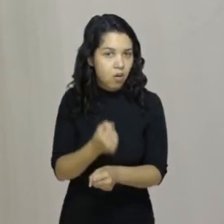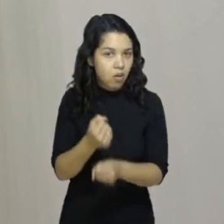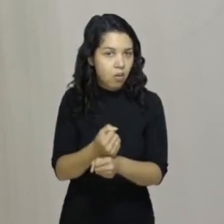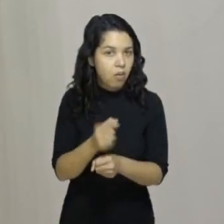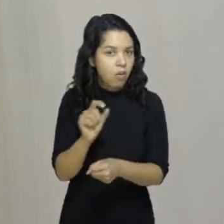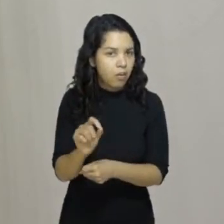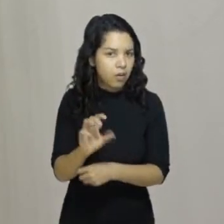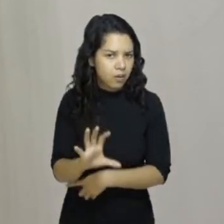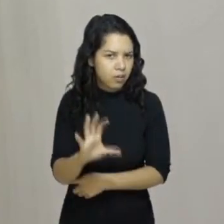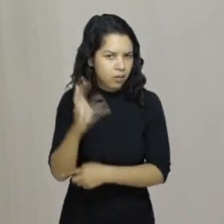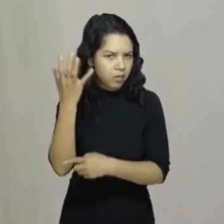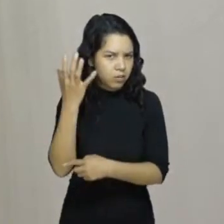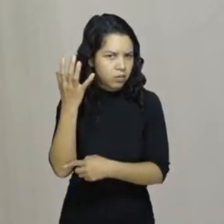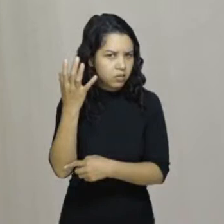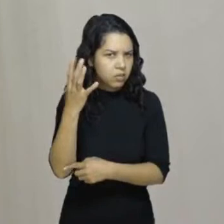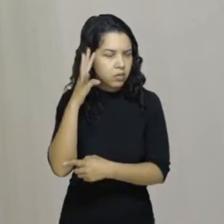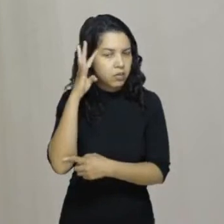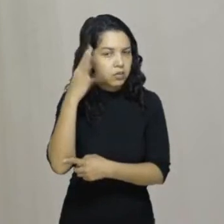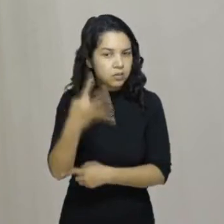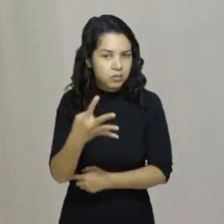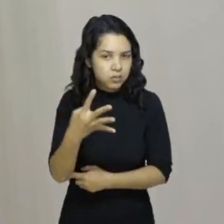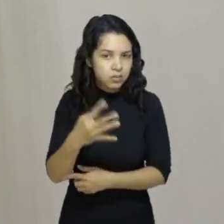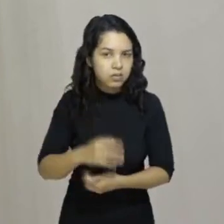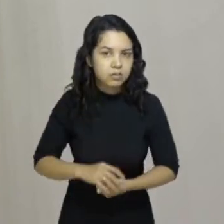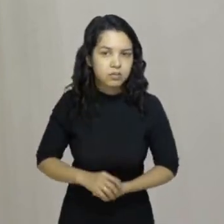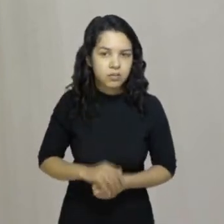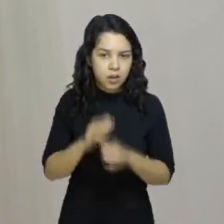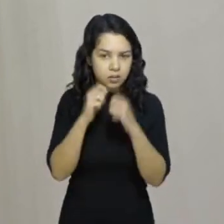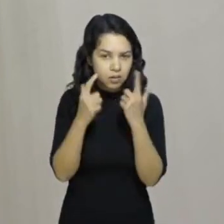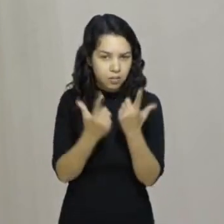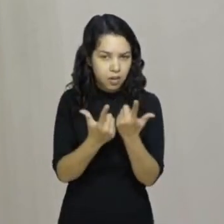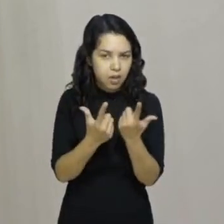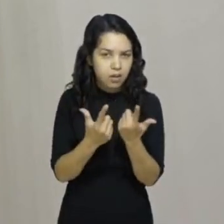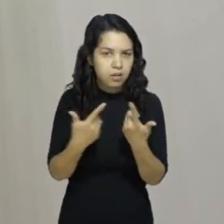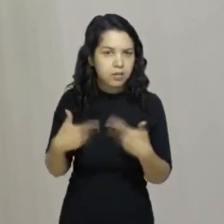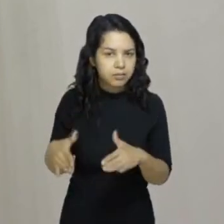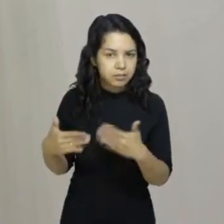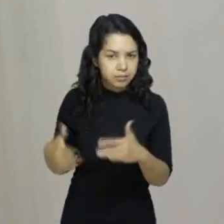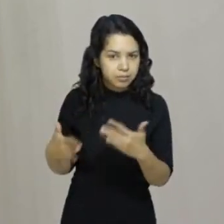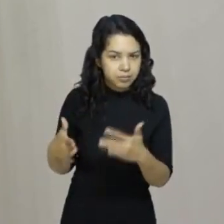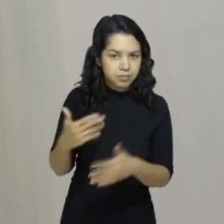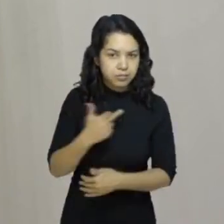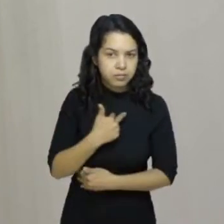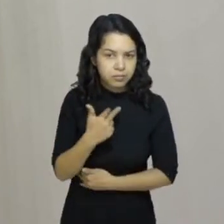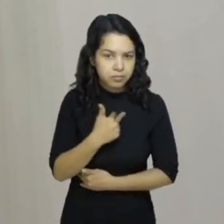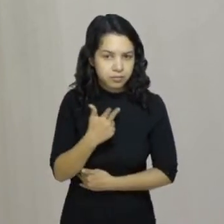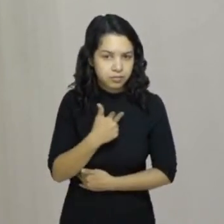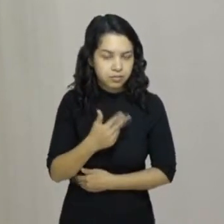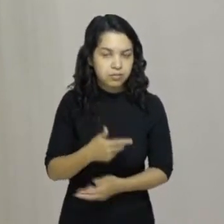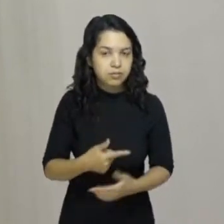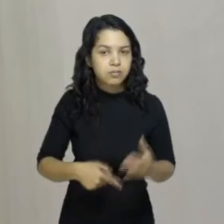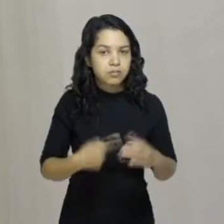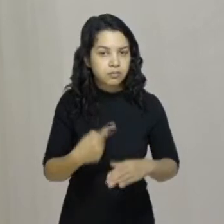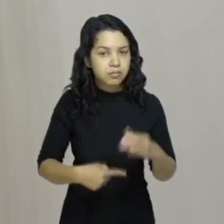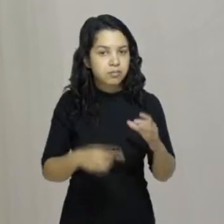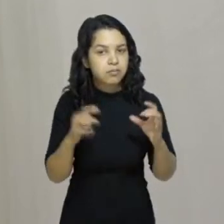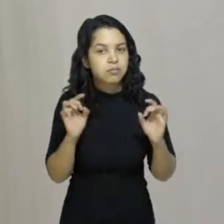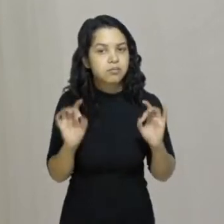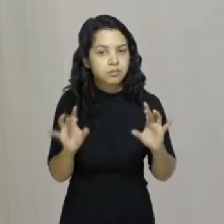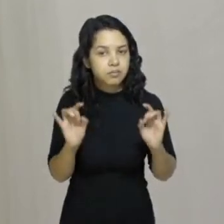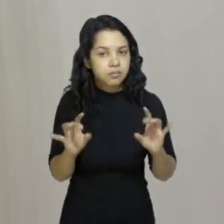que aconteceu e o resultado disso daí então Assembleia não pode se esquivar dessa responsabilidade e a comissão especial